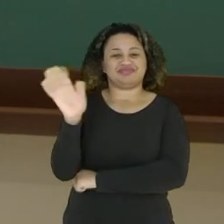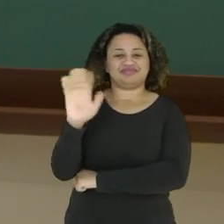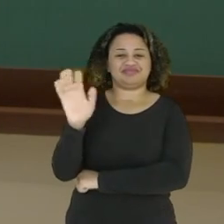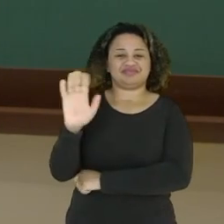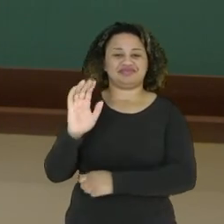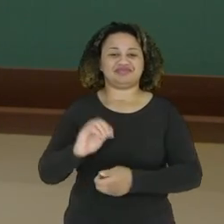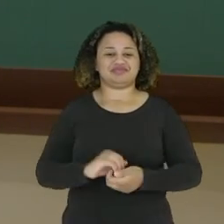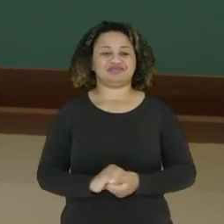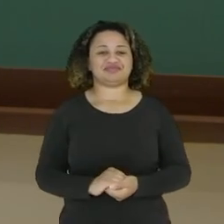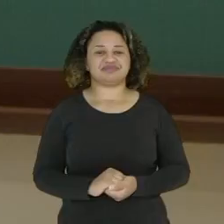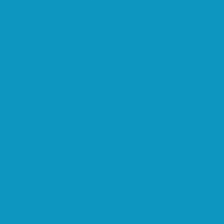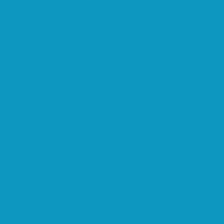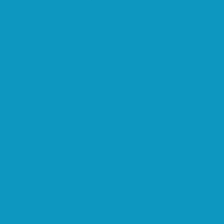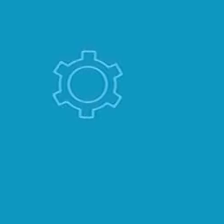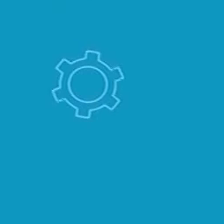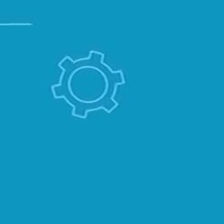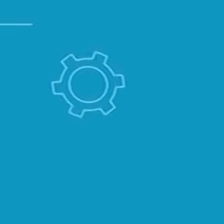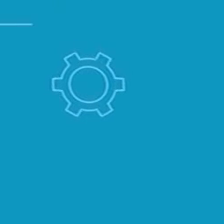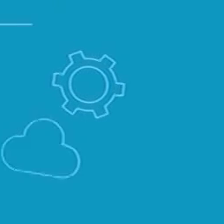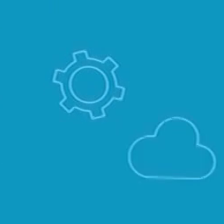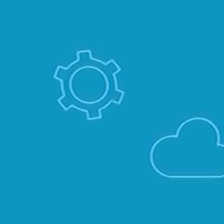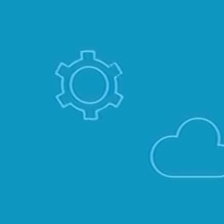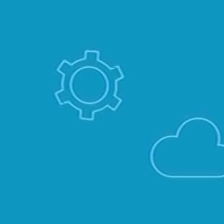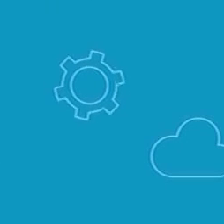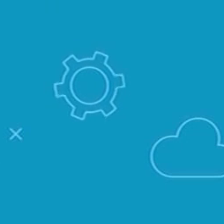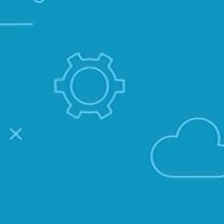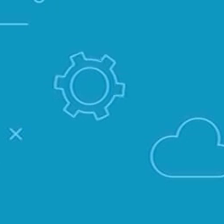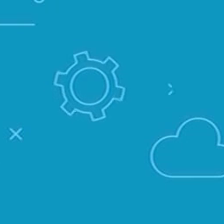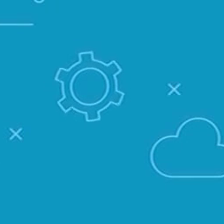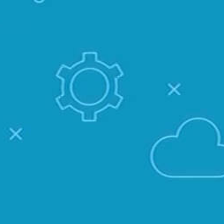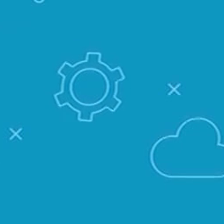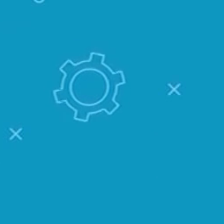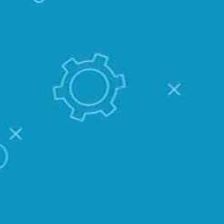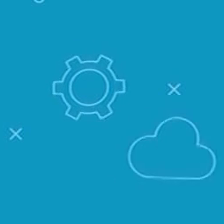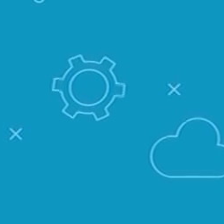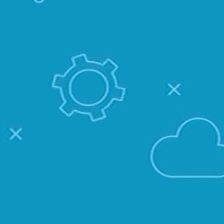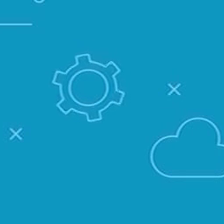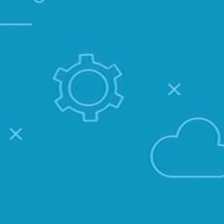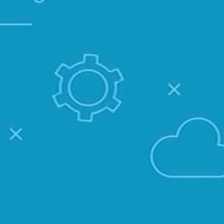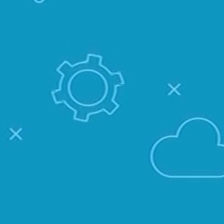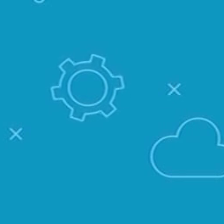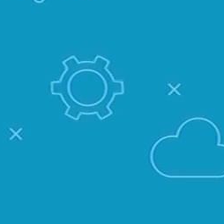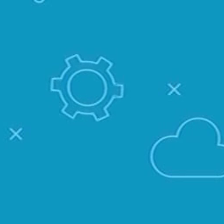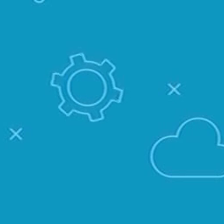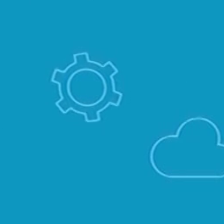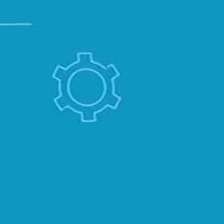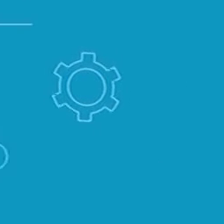oportunidade.